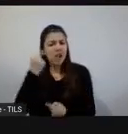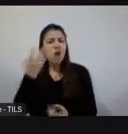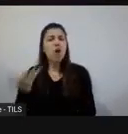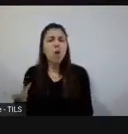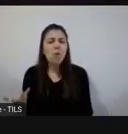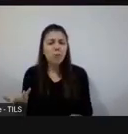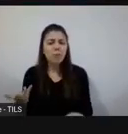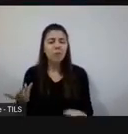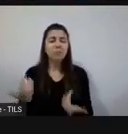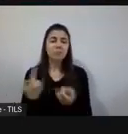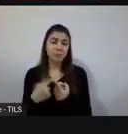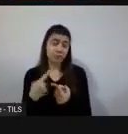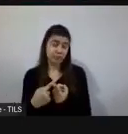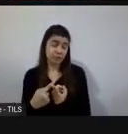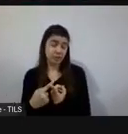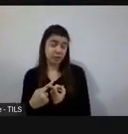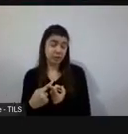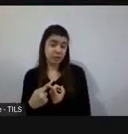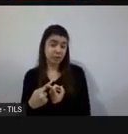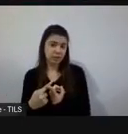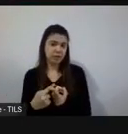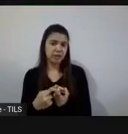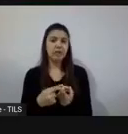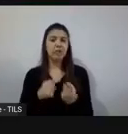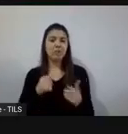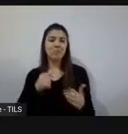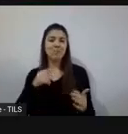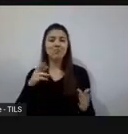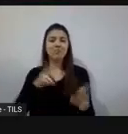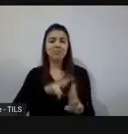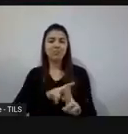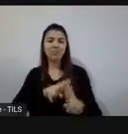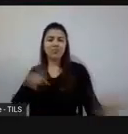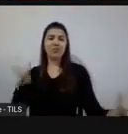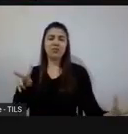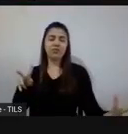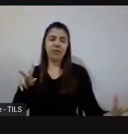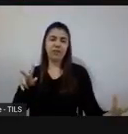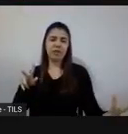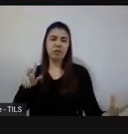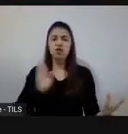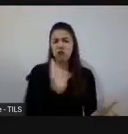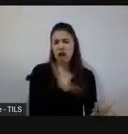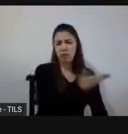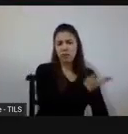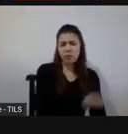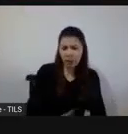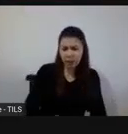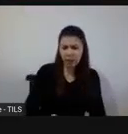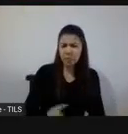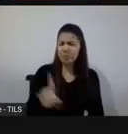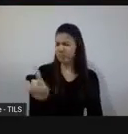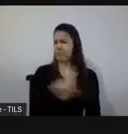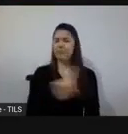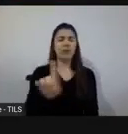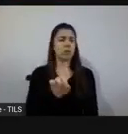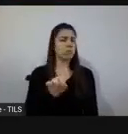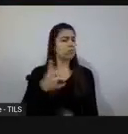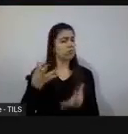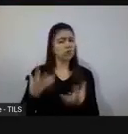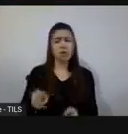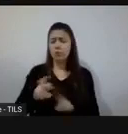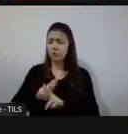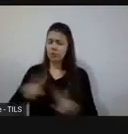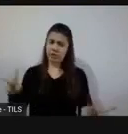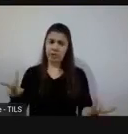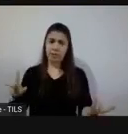aquilo que se tem já pronto na sociedade. A gente vai contra a maré, a gente precisa ir criando esse espaço de